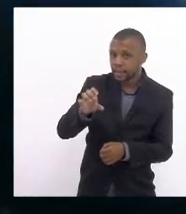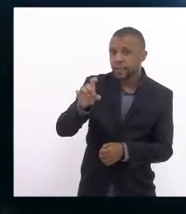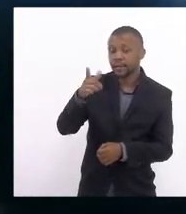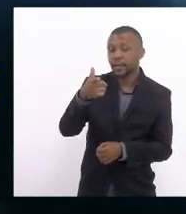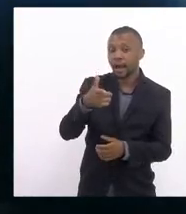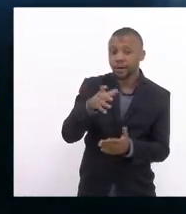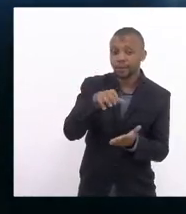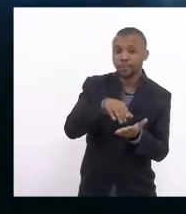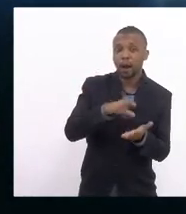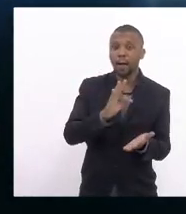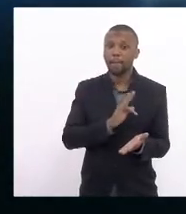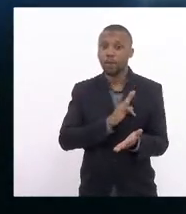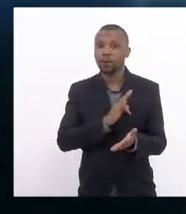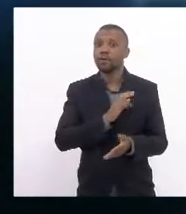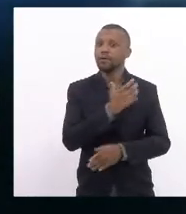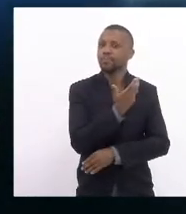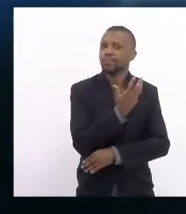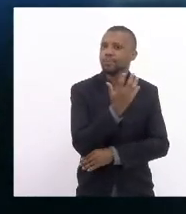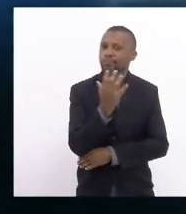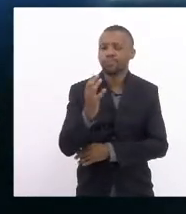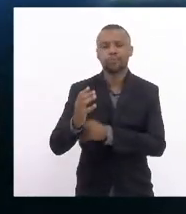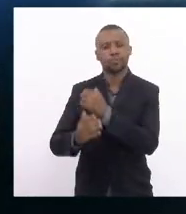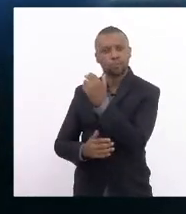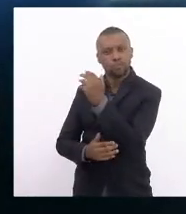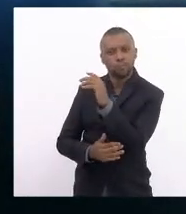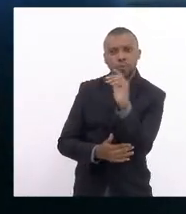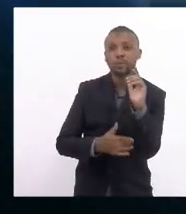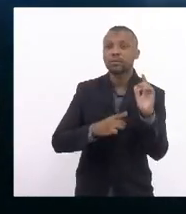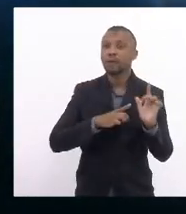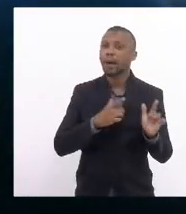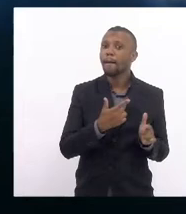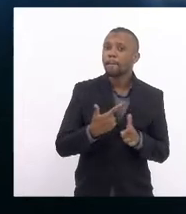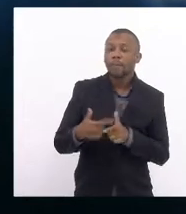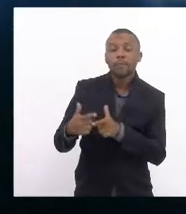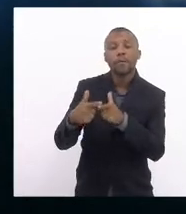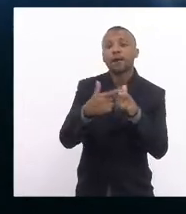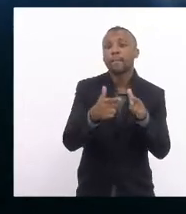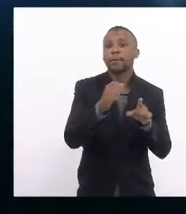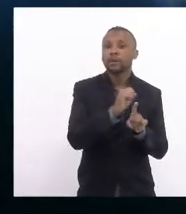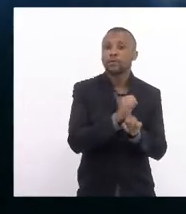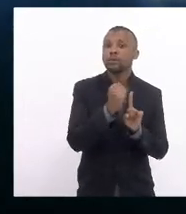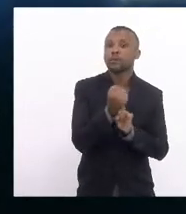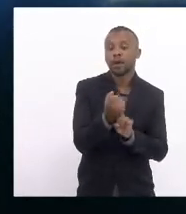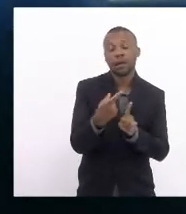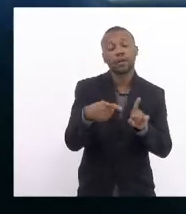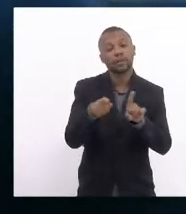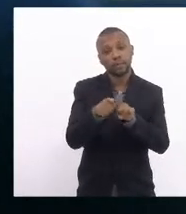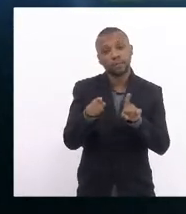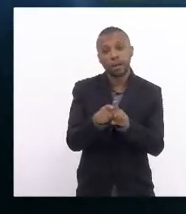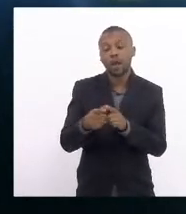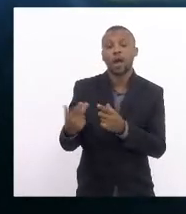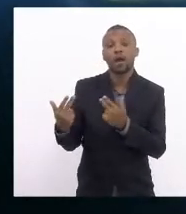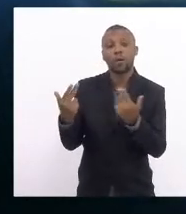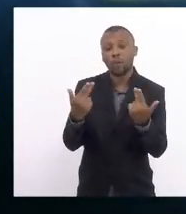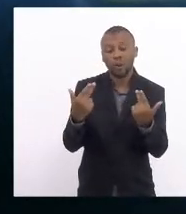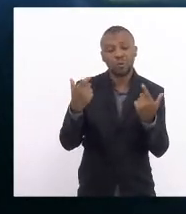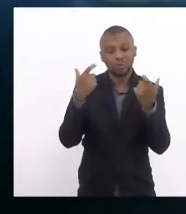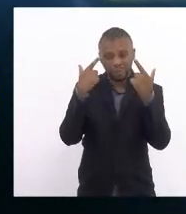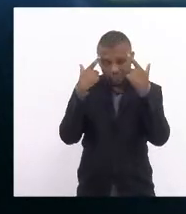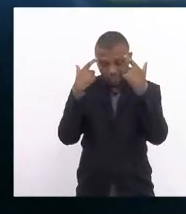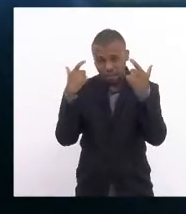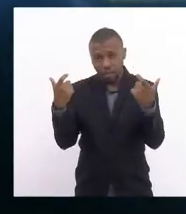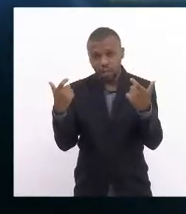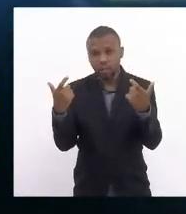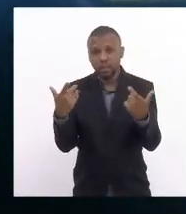abundam questões ambientais, questões sociais, questões, infelizmente, de violência como essa que vitimou o